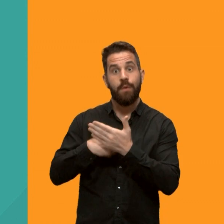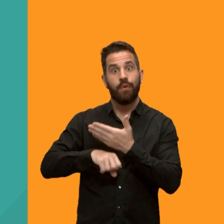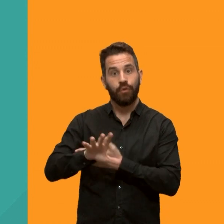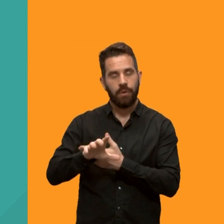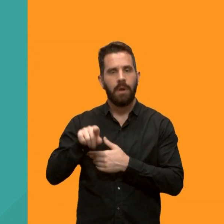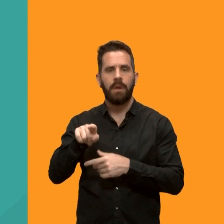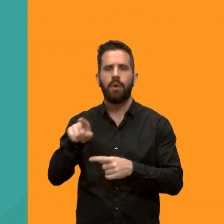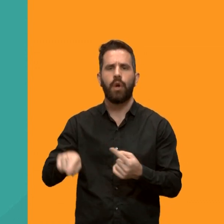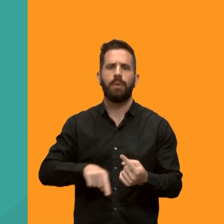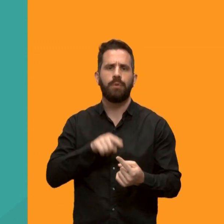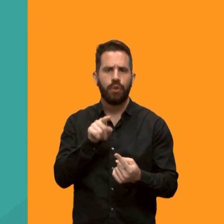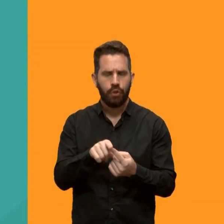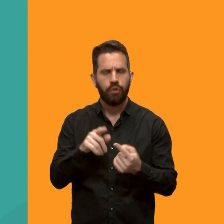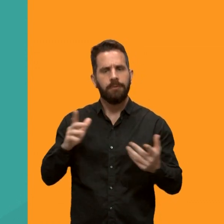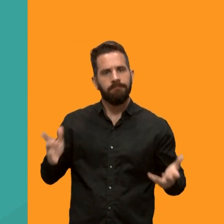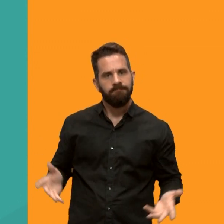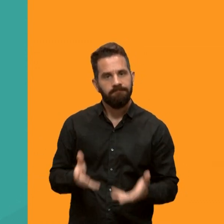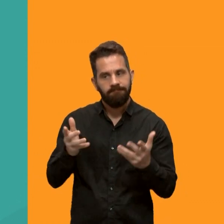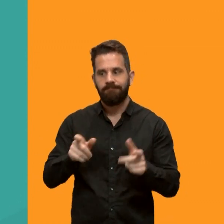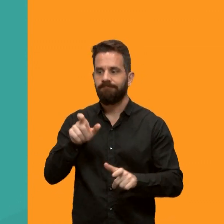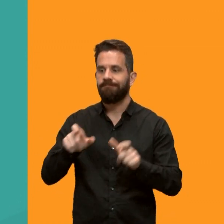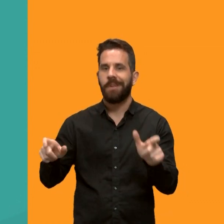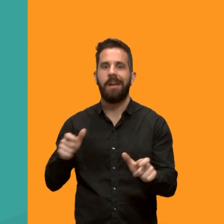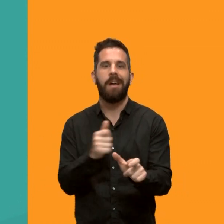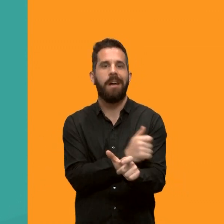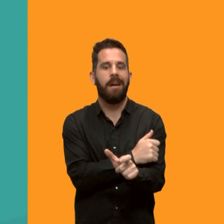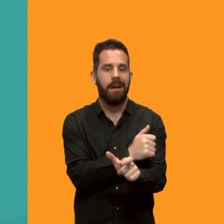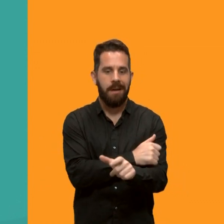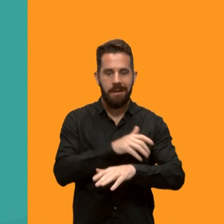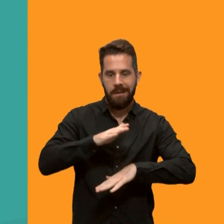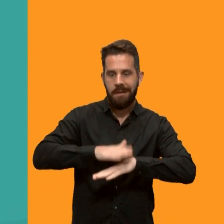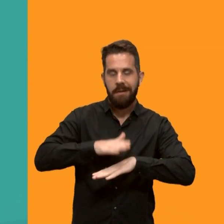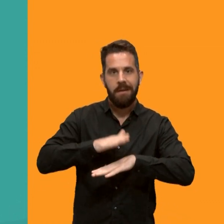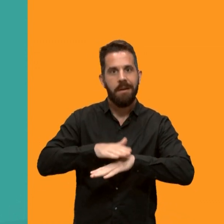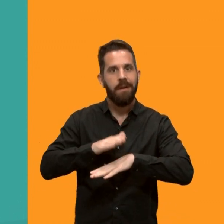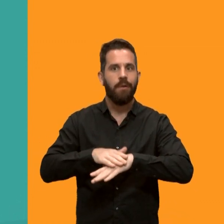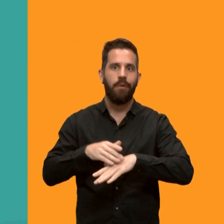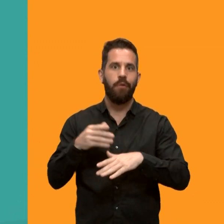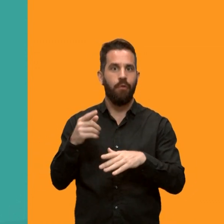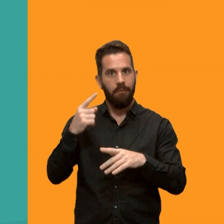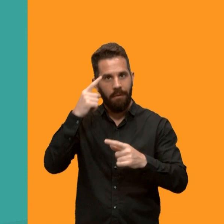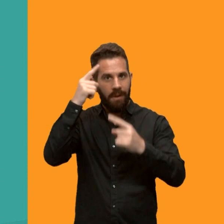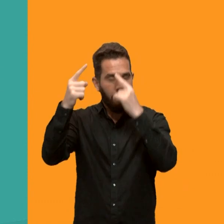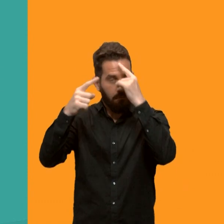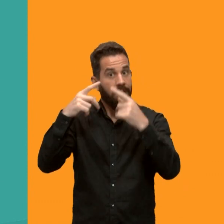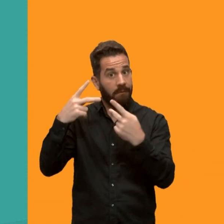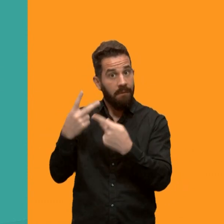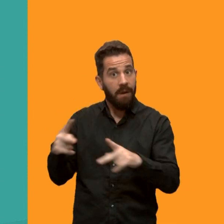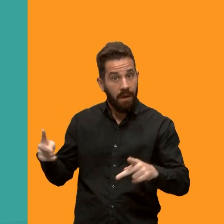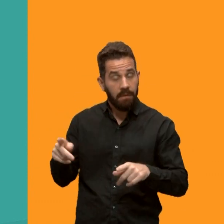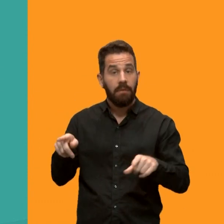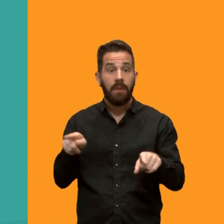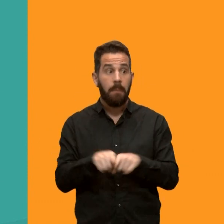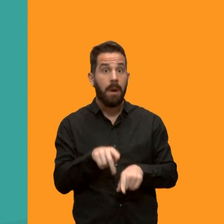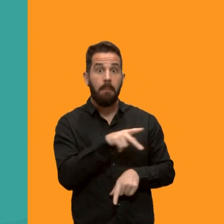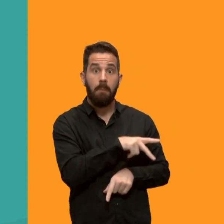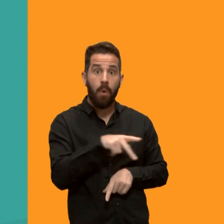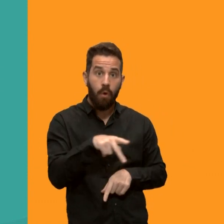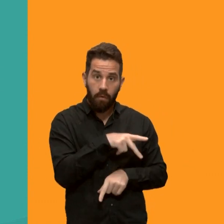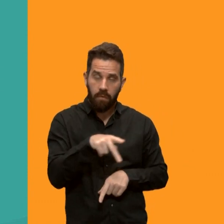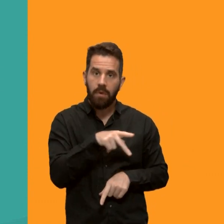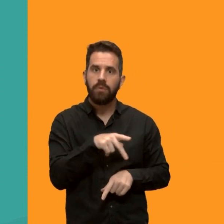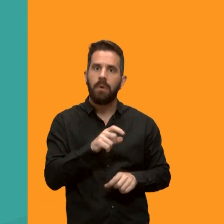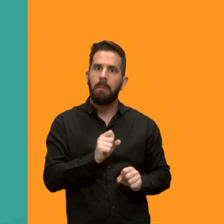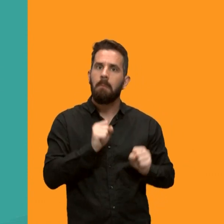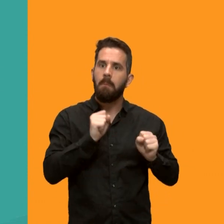promover o protagonismo estudantil na produção deste tipo de conteúdo e capacitar docentes para a